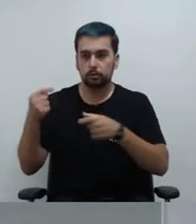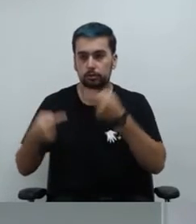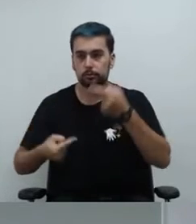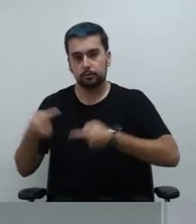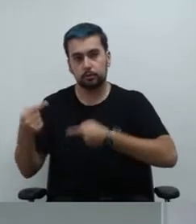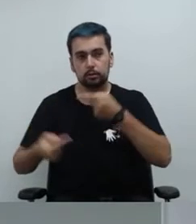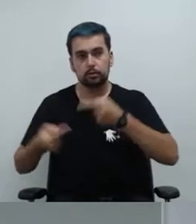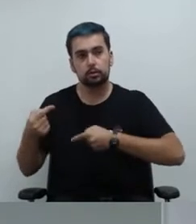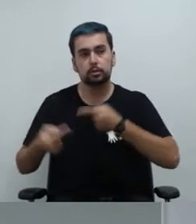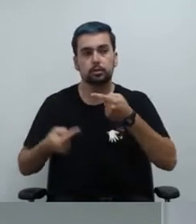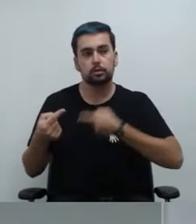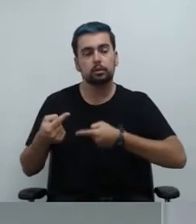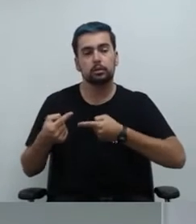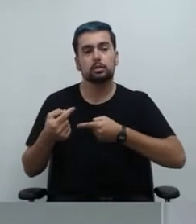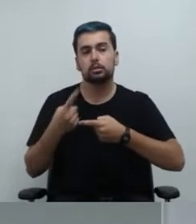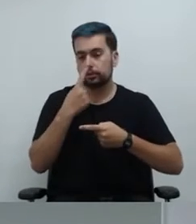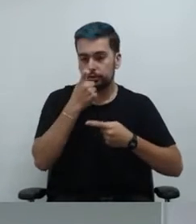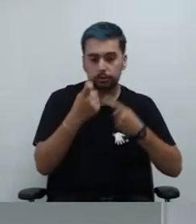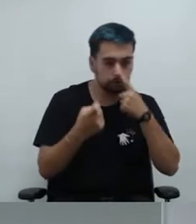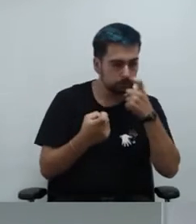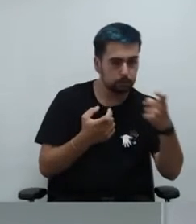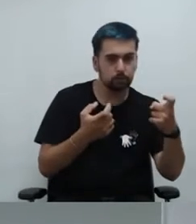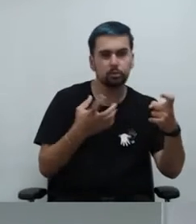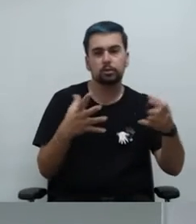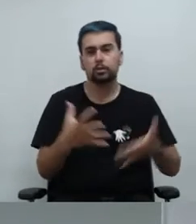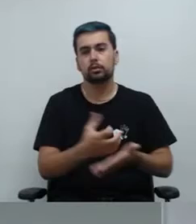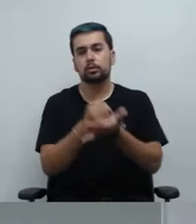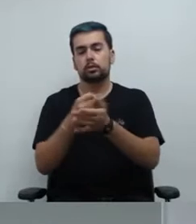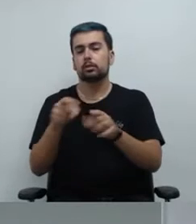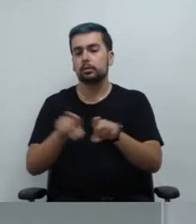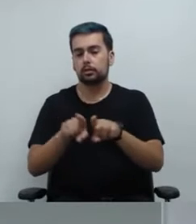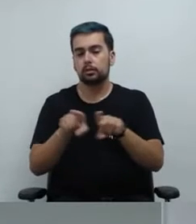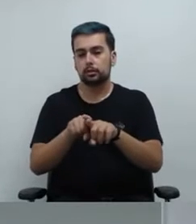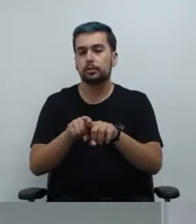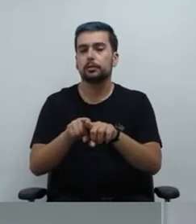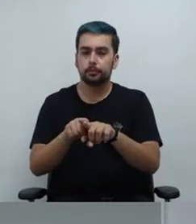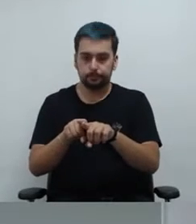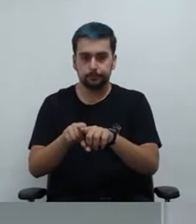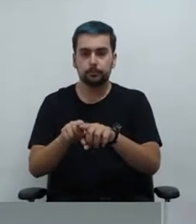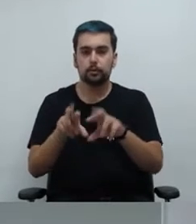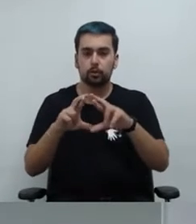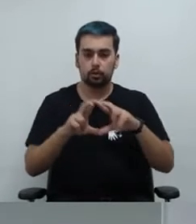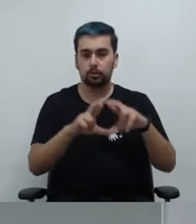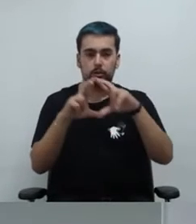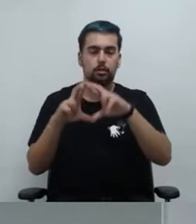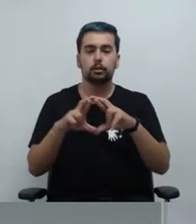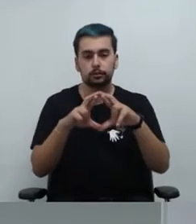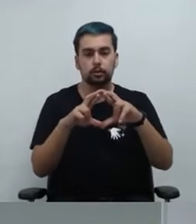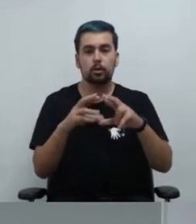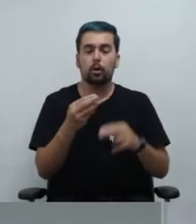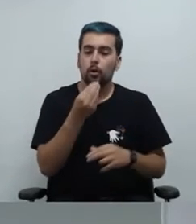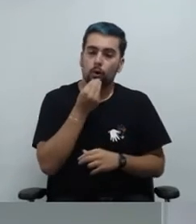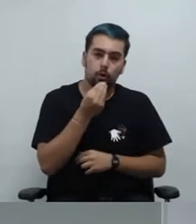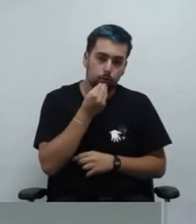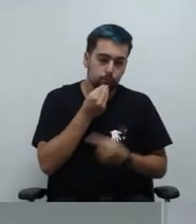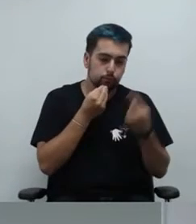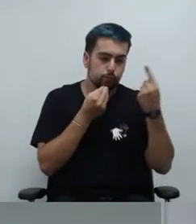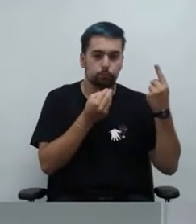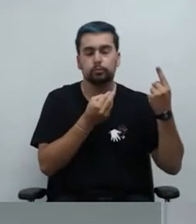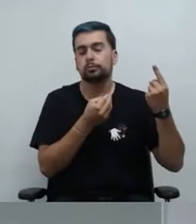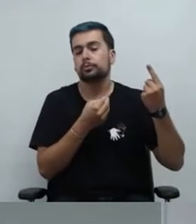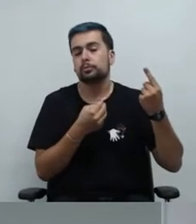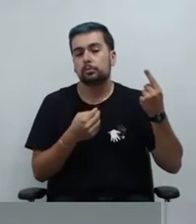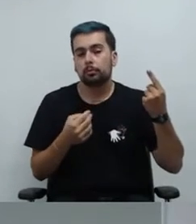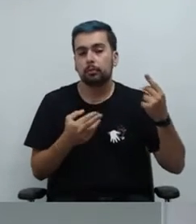Resíduos Sólidos e a inclusão de catadoras e catadores de materiais recicláveis. Obviamente que um cargo é pouco e outras